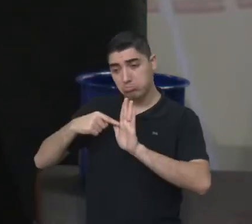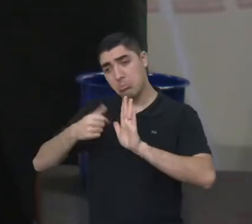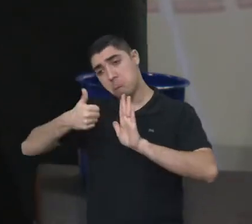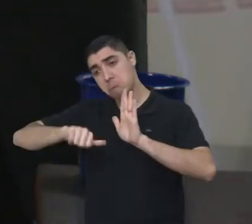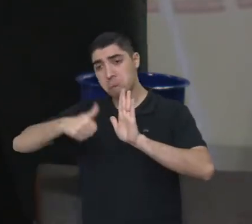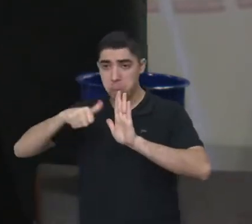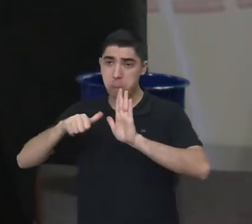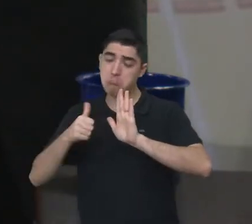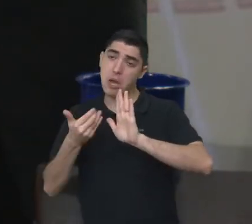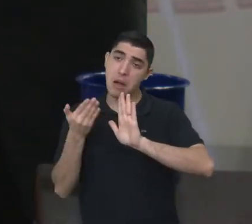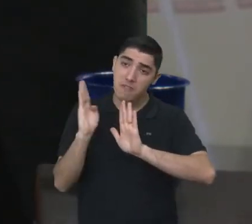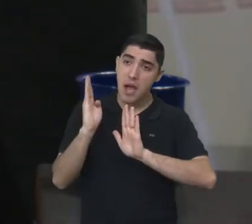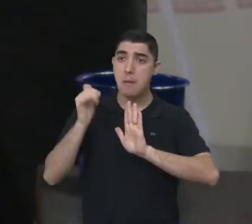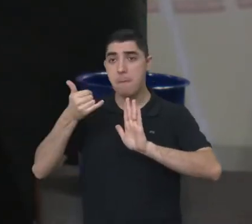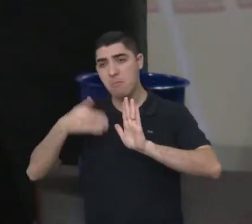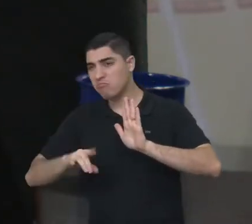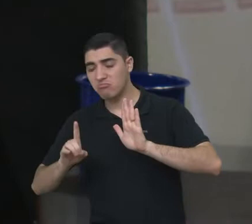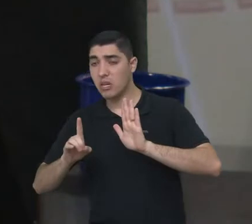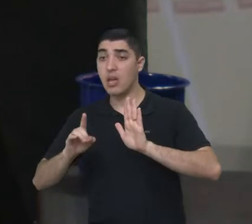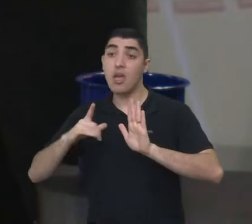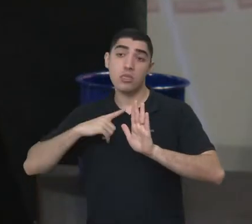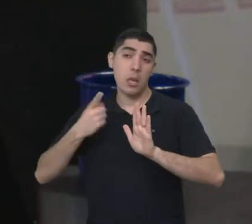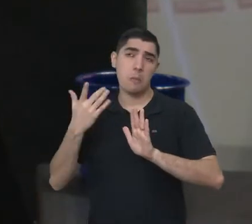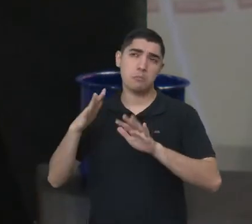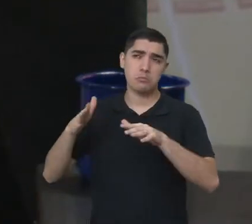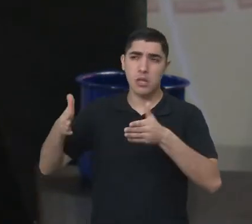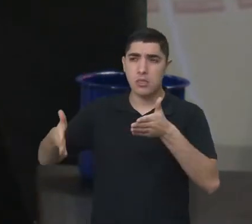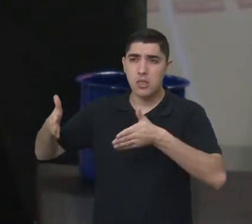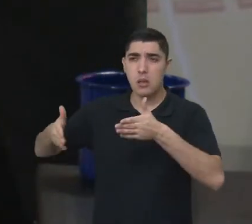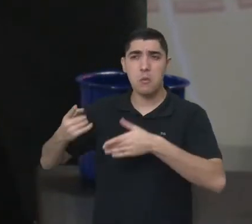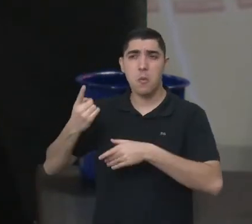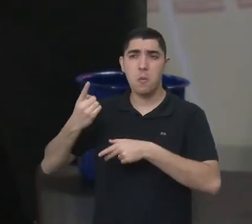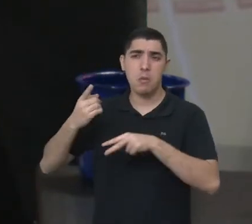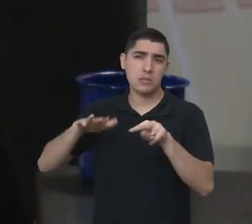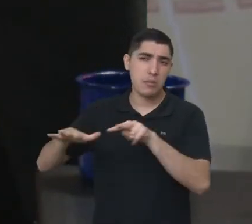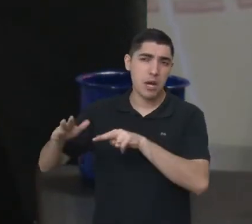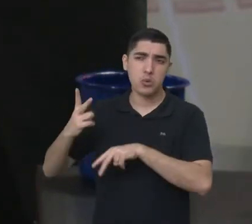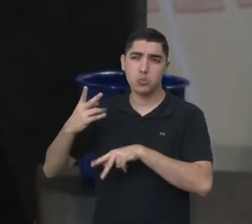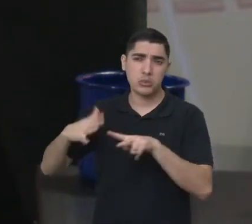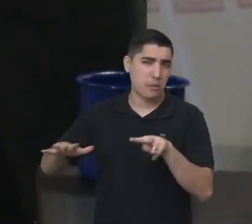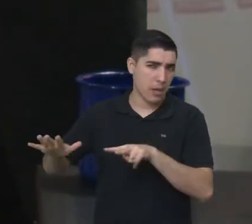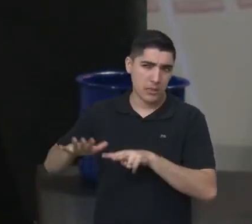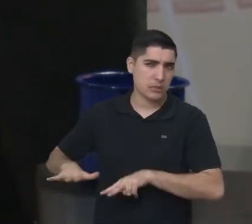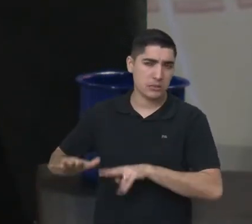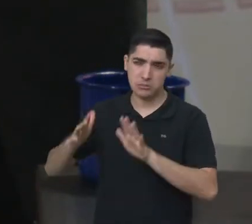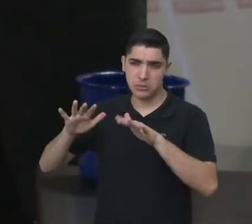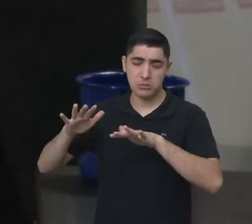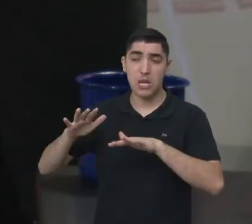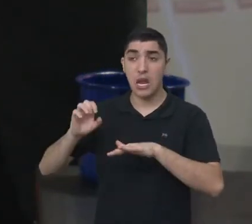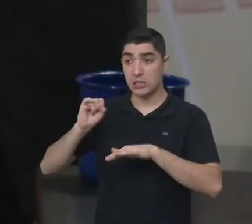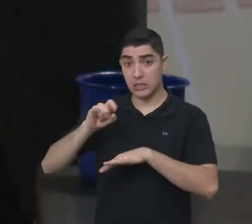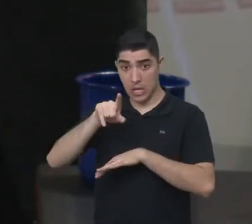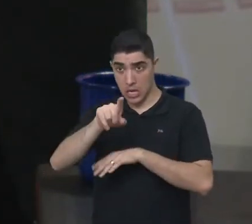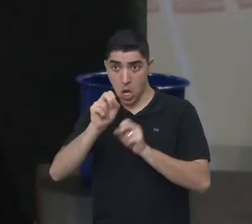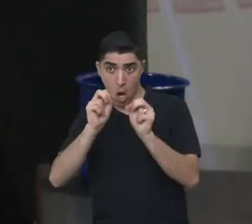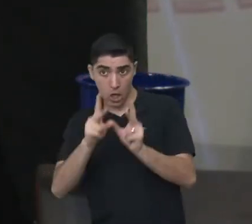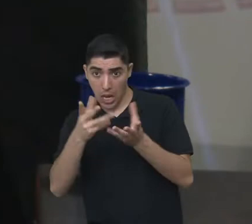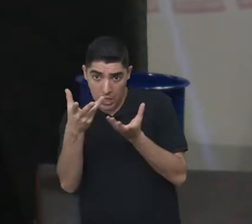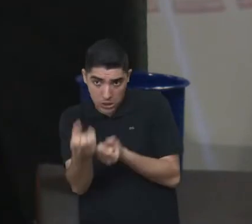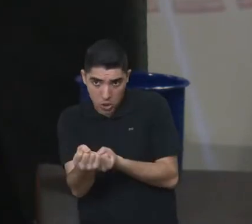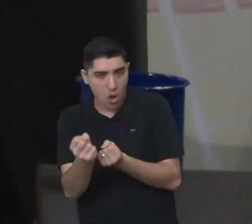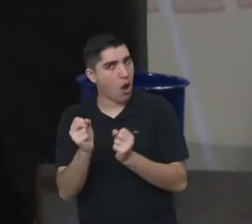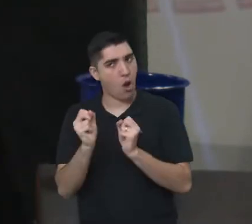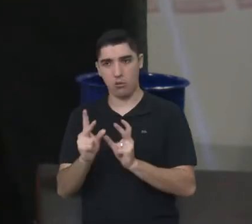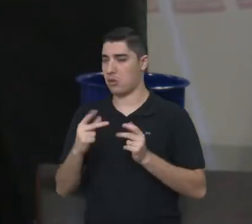tem que aprovar antes. E tem um período de 1 semana, 2 semanas, e quando tiver ok, certinho, resolvido, bateu o